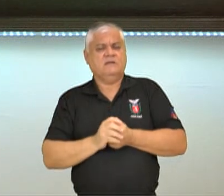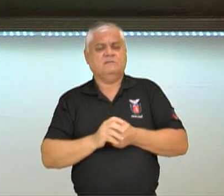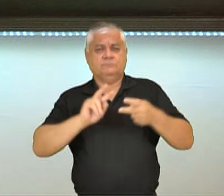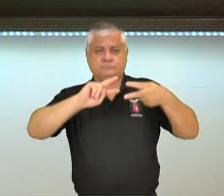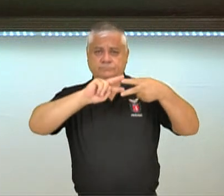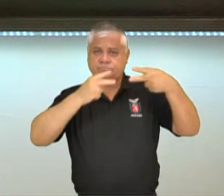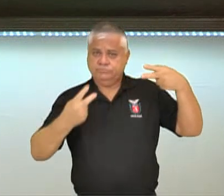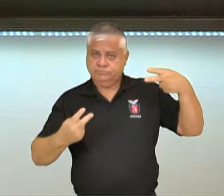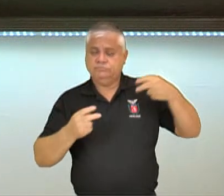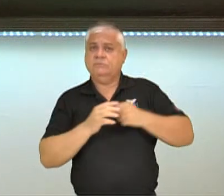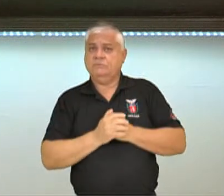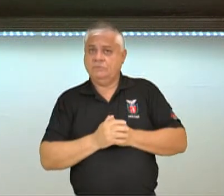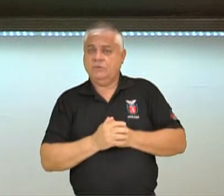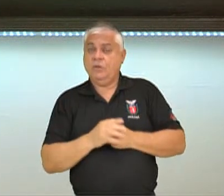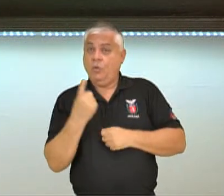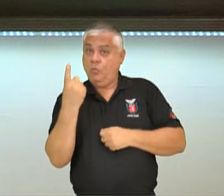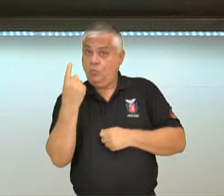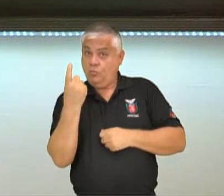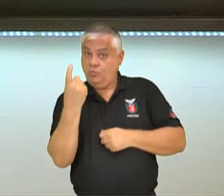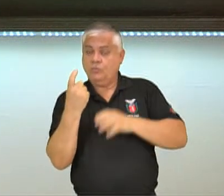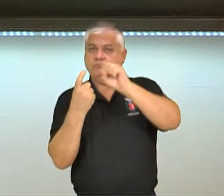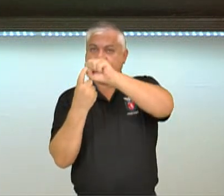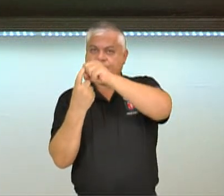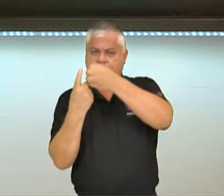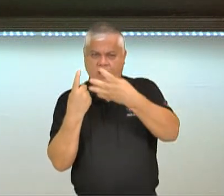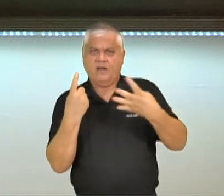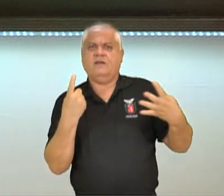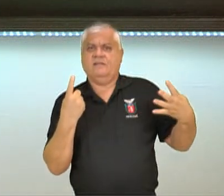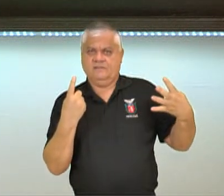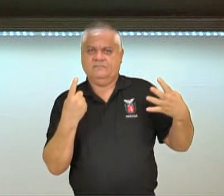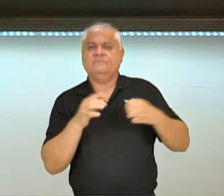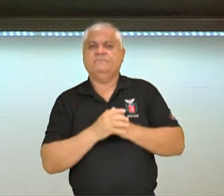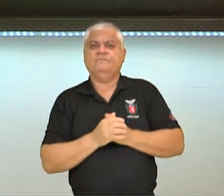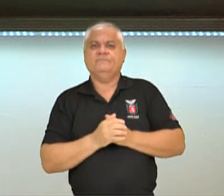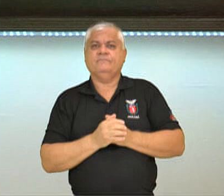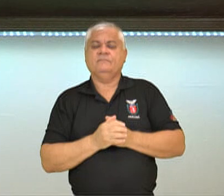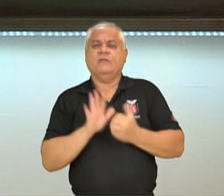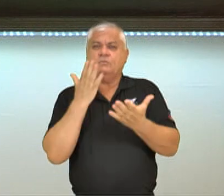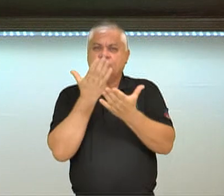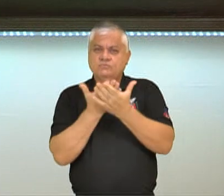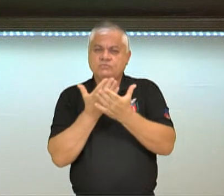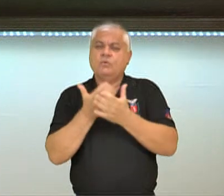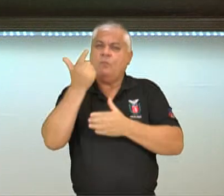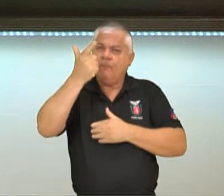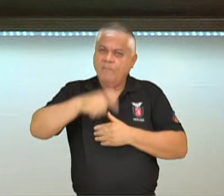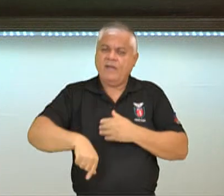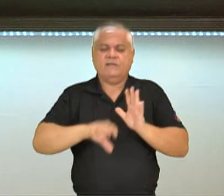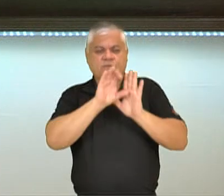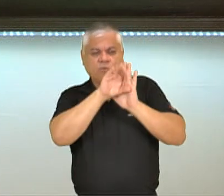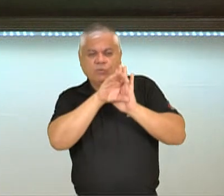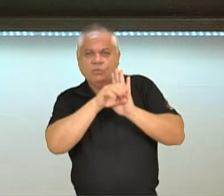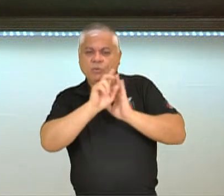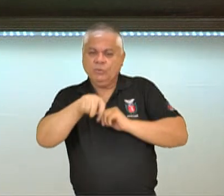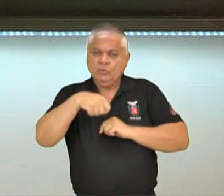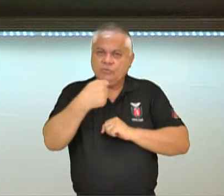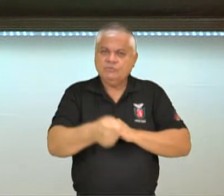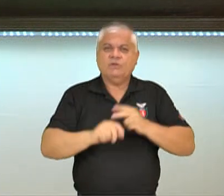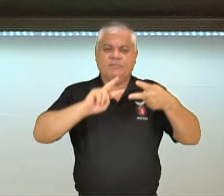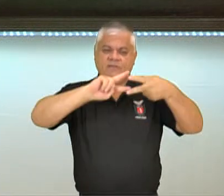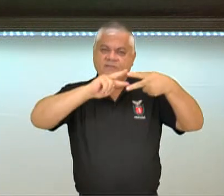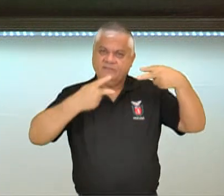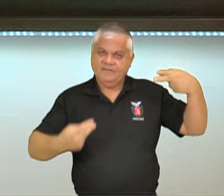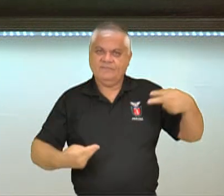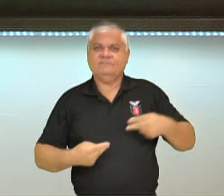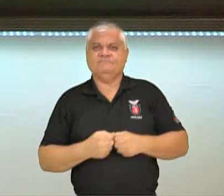pleiotropia. Então, lembra, um único gene que resulta em várias características. Então, a gente estudou mais alguns conceitos relacionados a esse